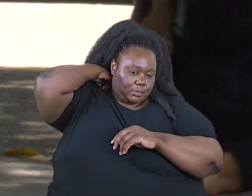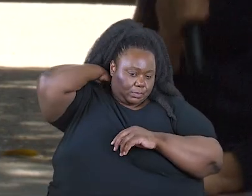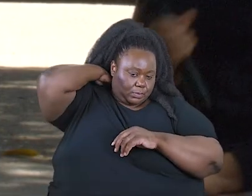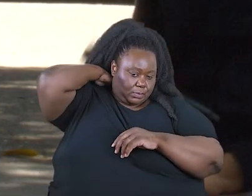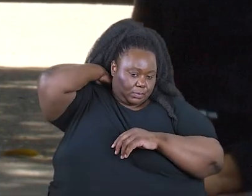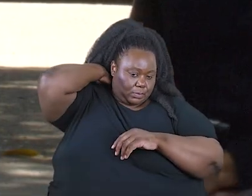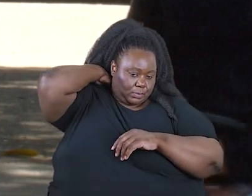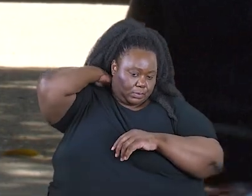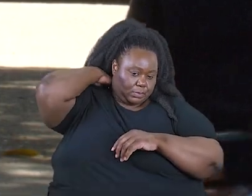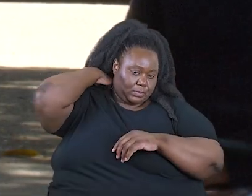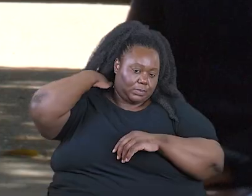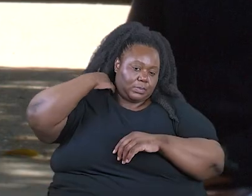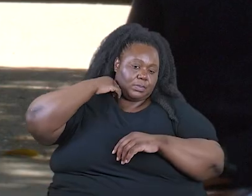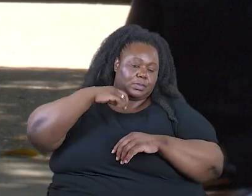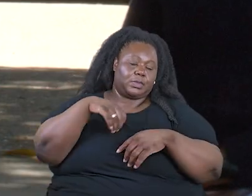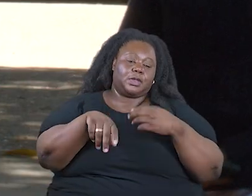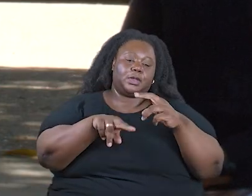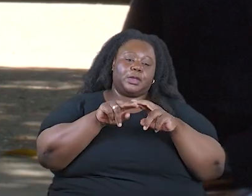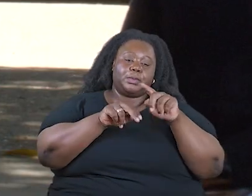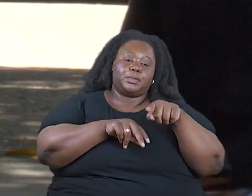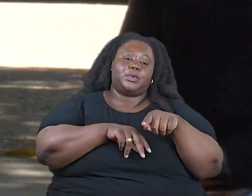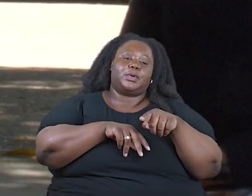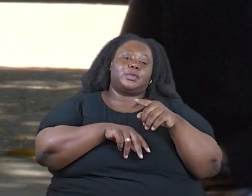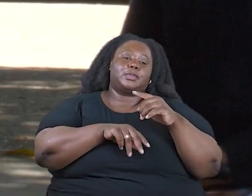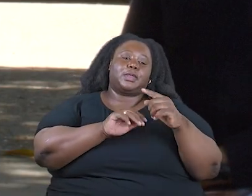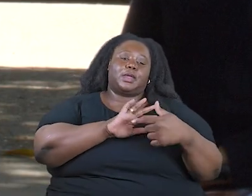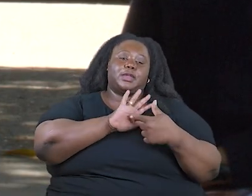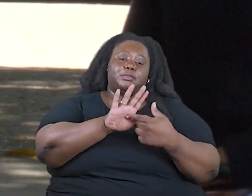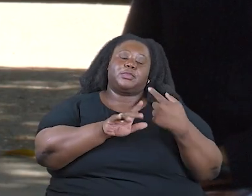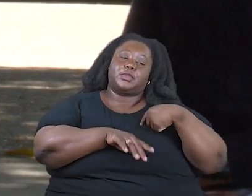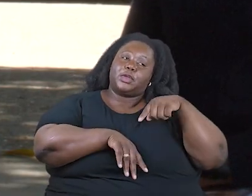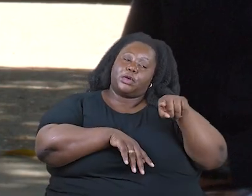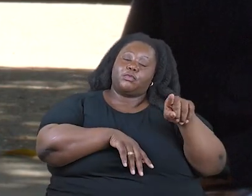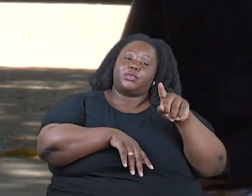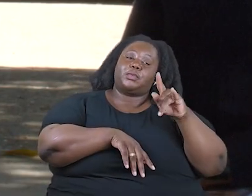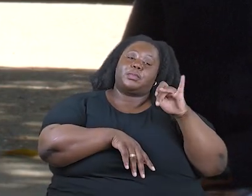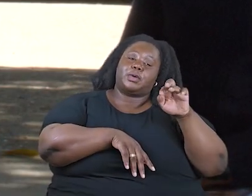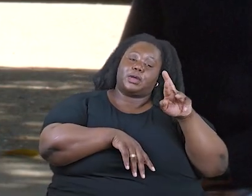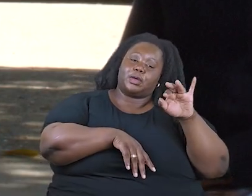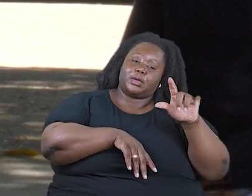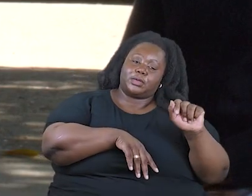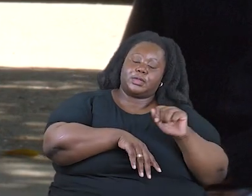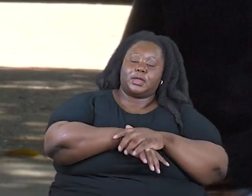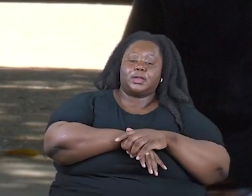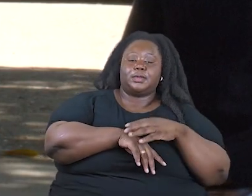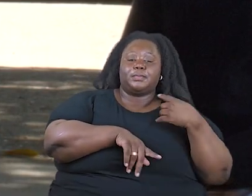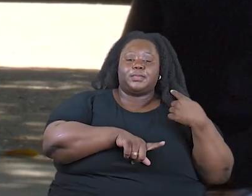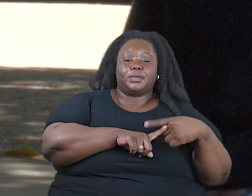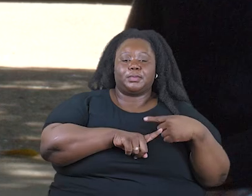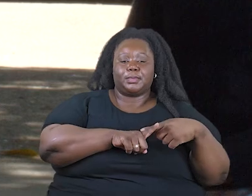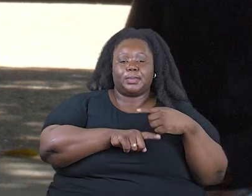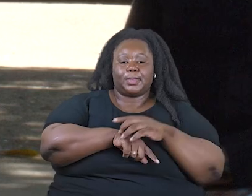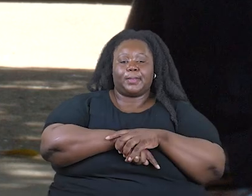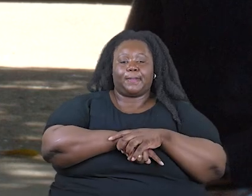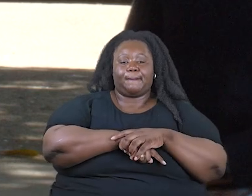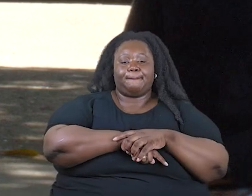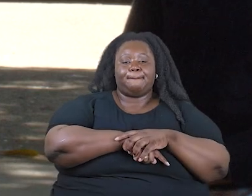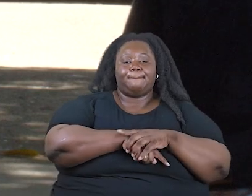Inclusive, foi interessante que por causa dessa exposição que eu fui para a Austrália, porque aí uma